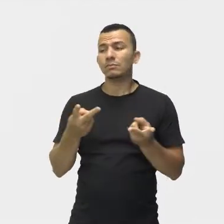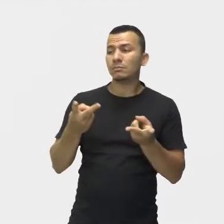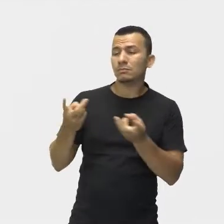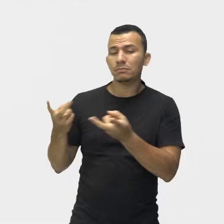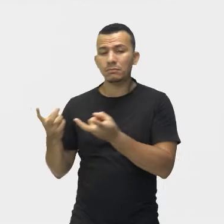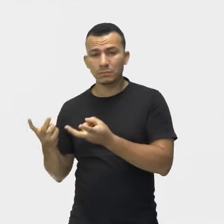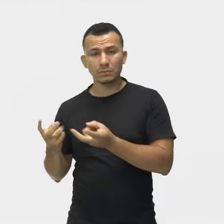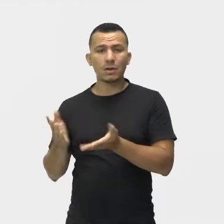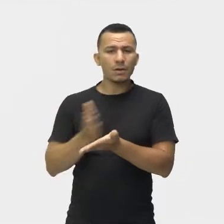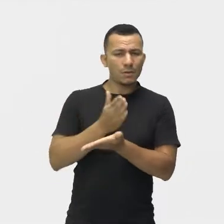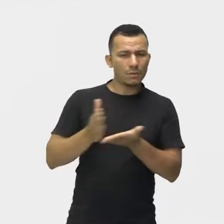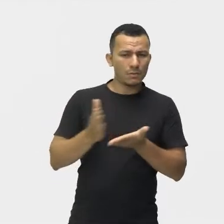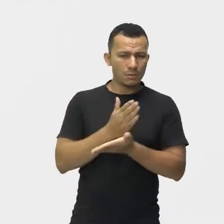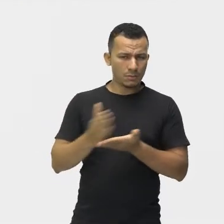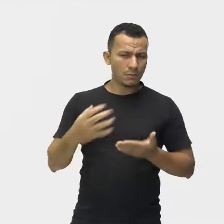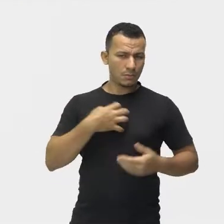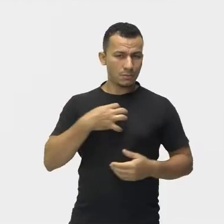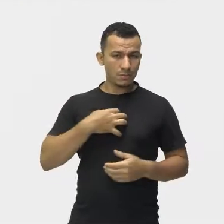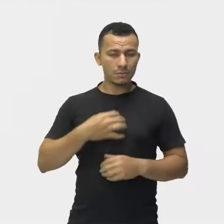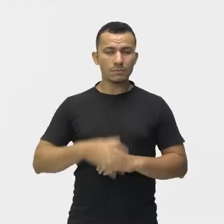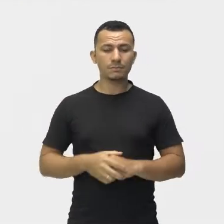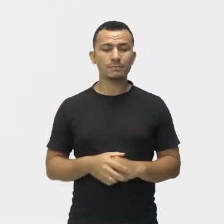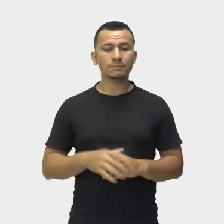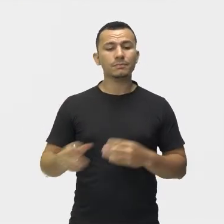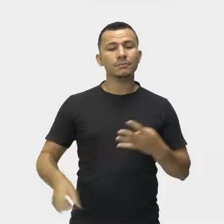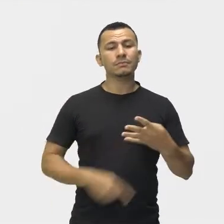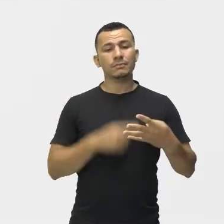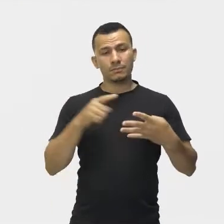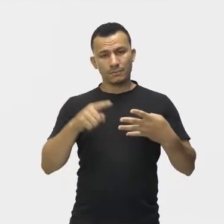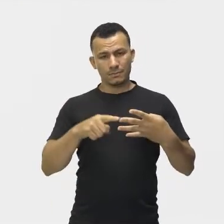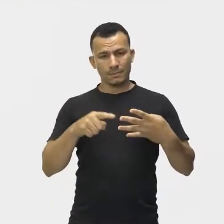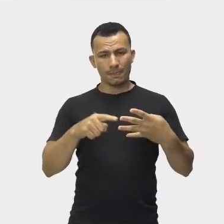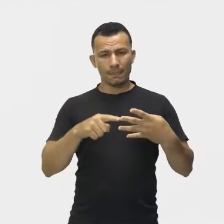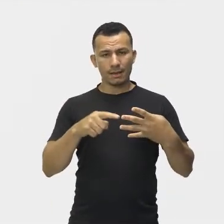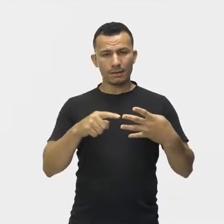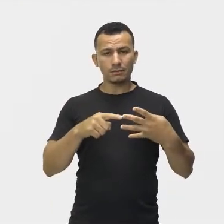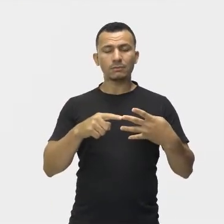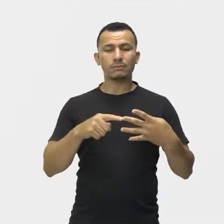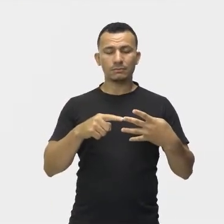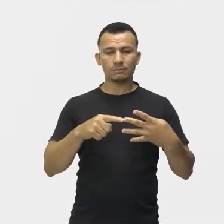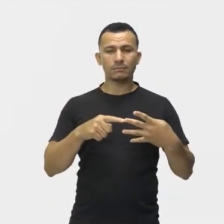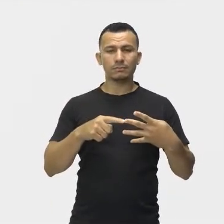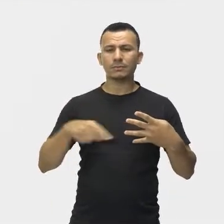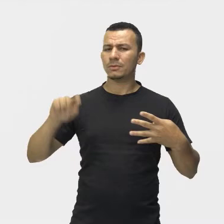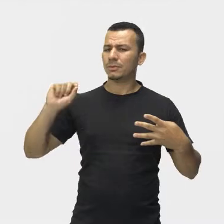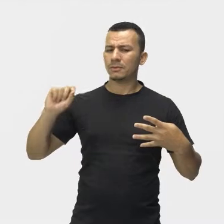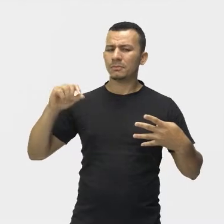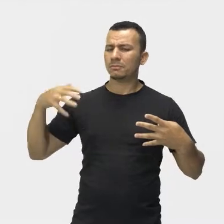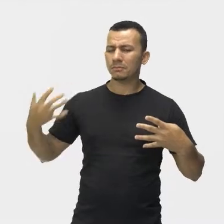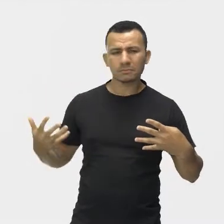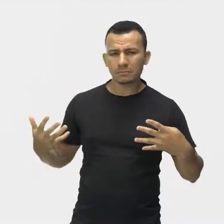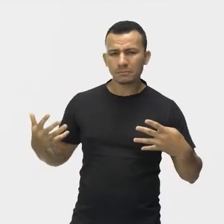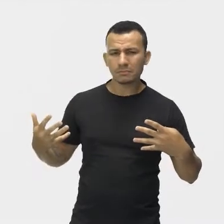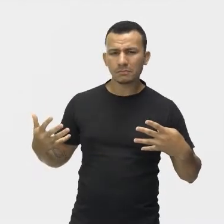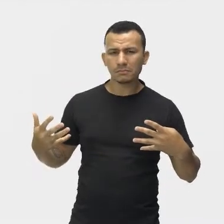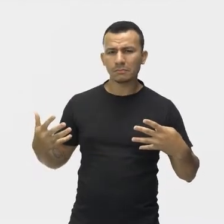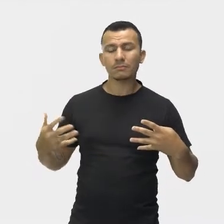identificar alguns desses estímulos. Temos aí também os quimiorreceptores, eles estão relacionados aí